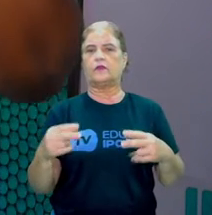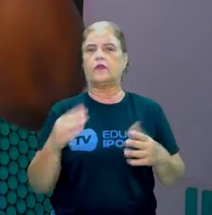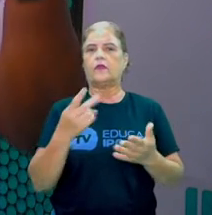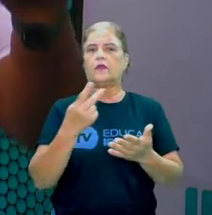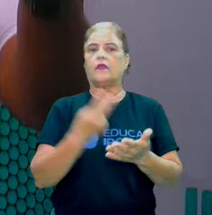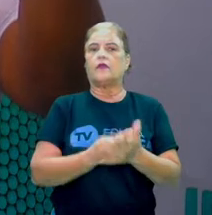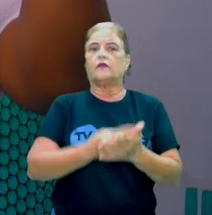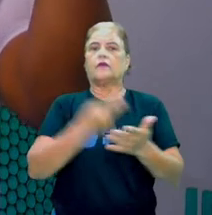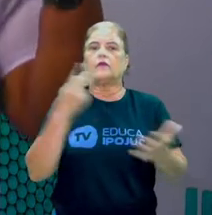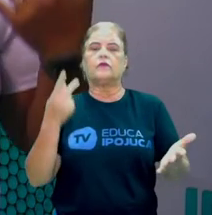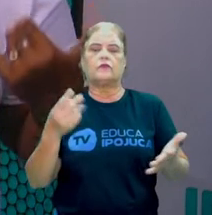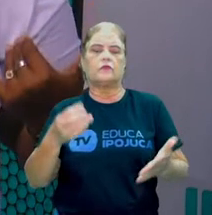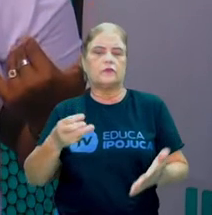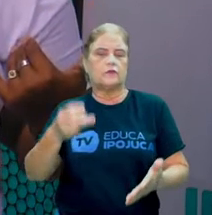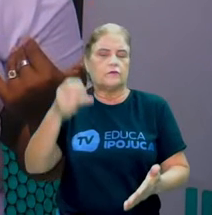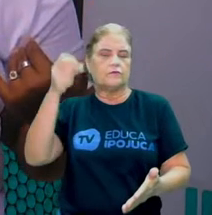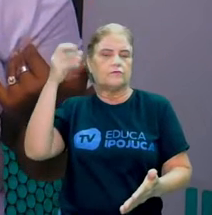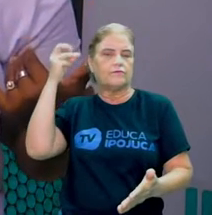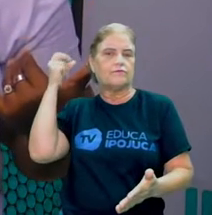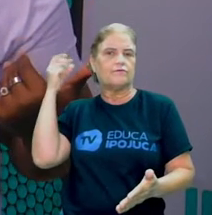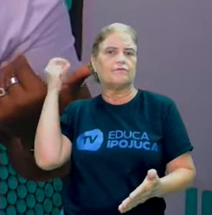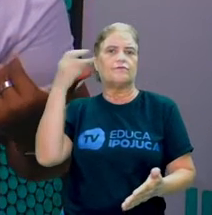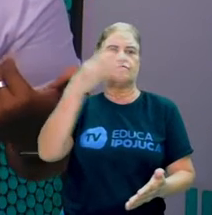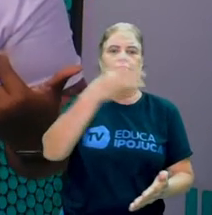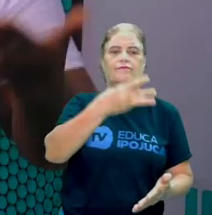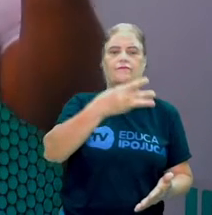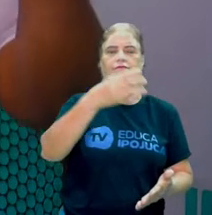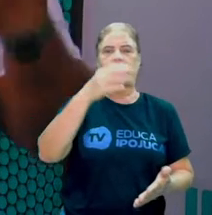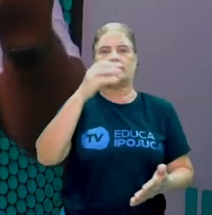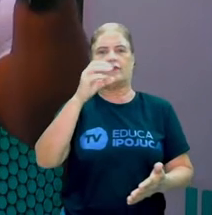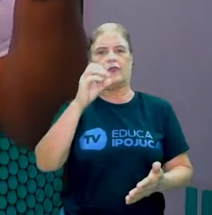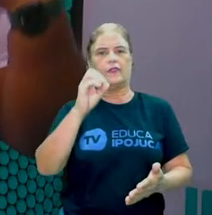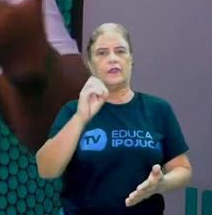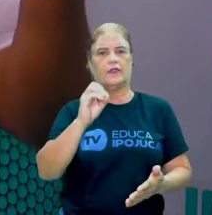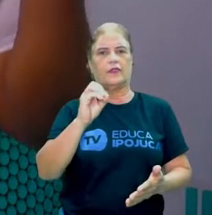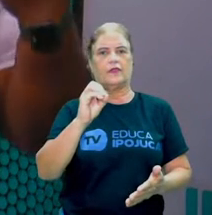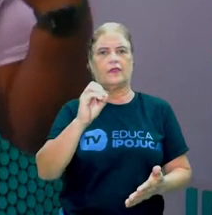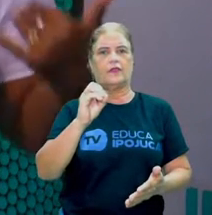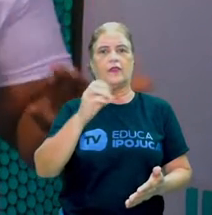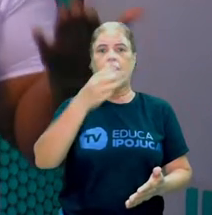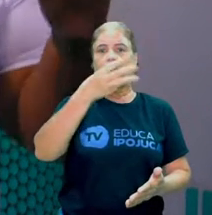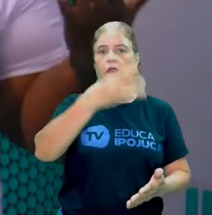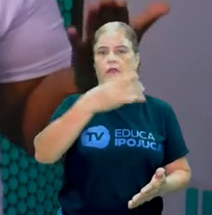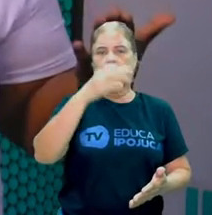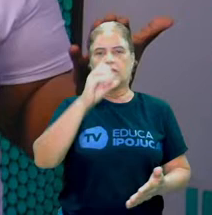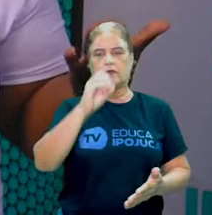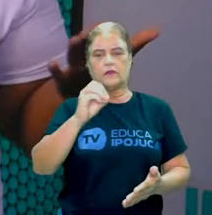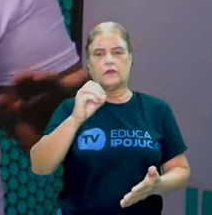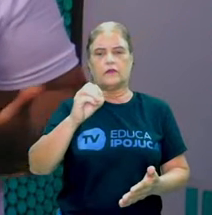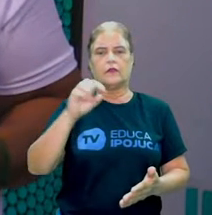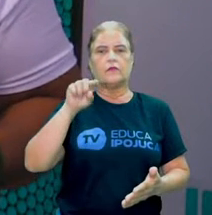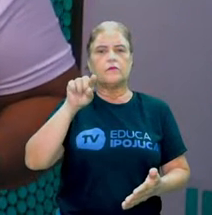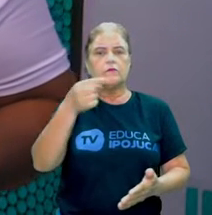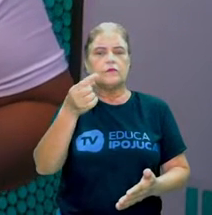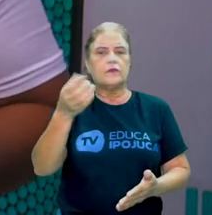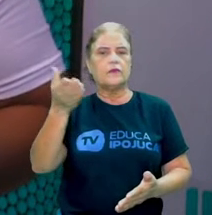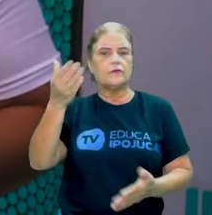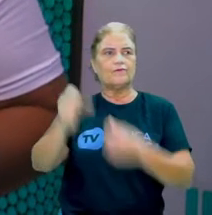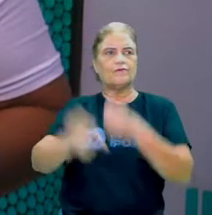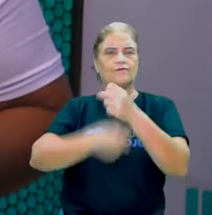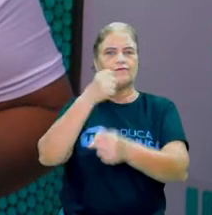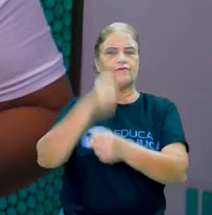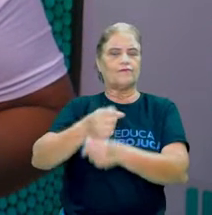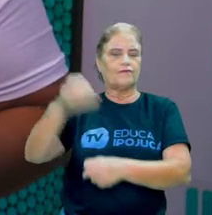há mais de 300 anos, de 30 mil anos atrás.